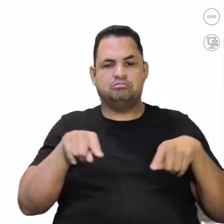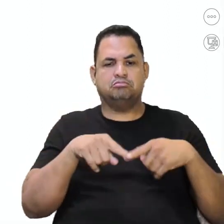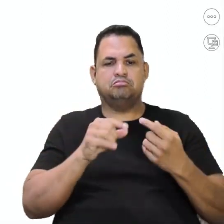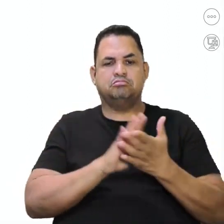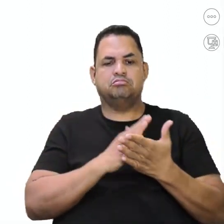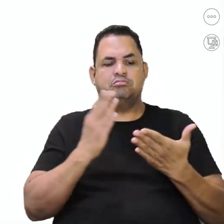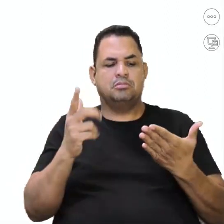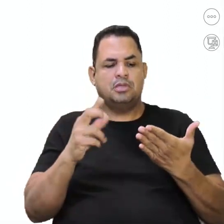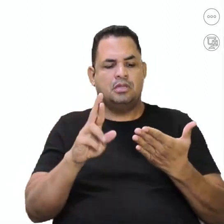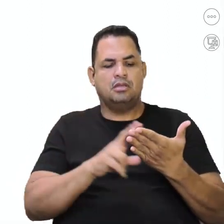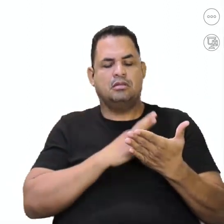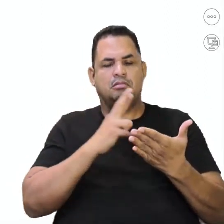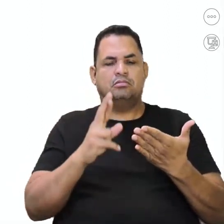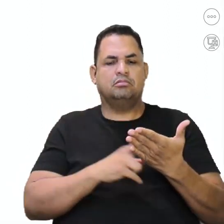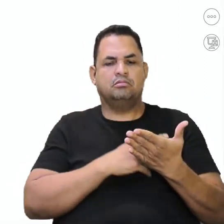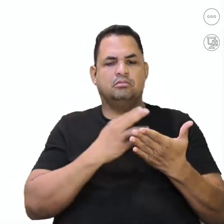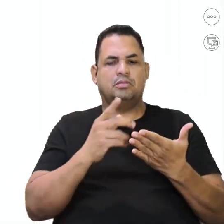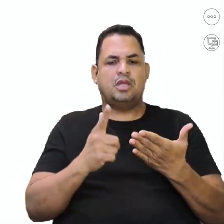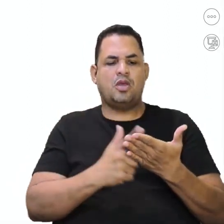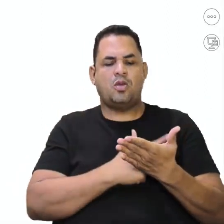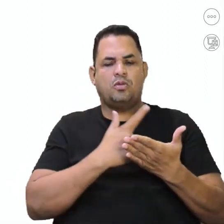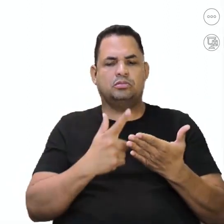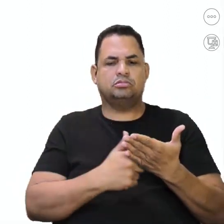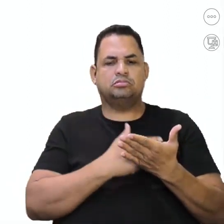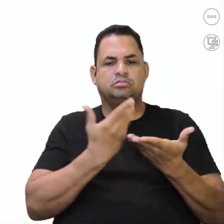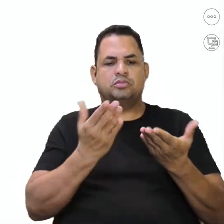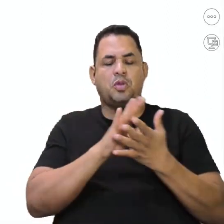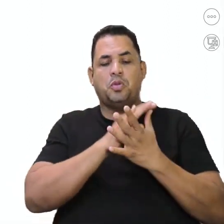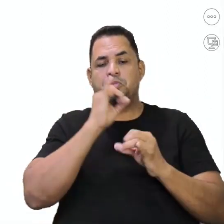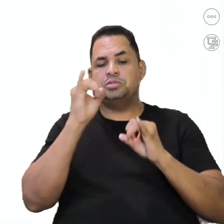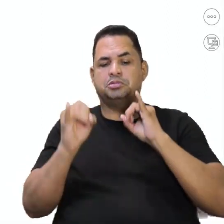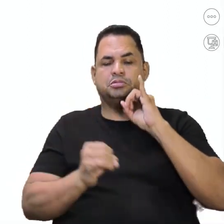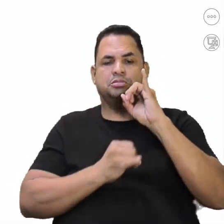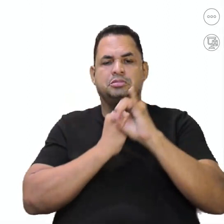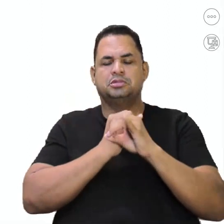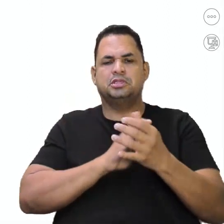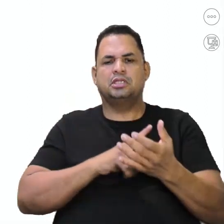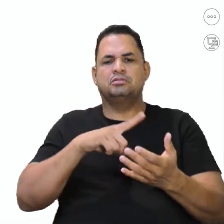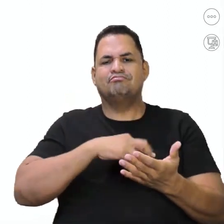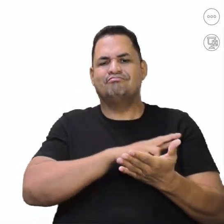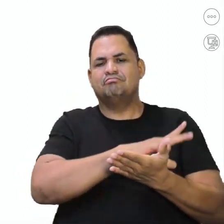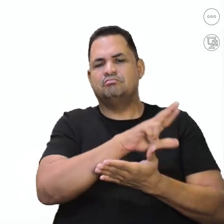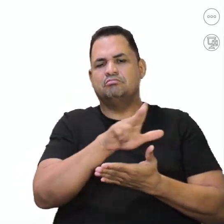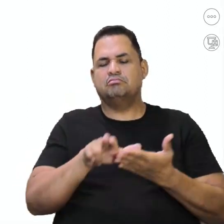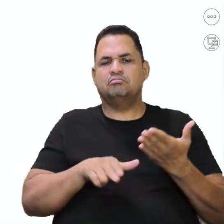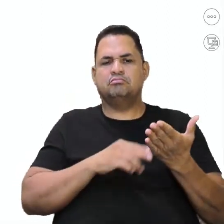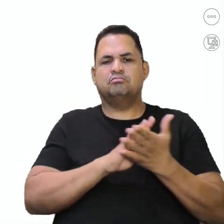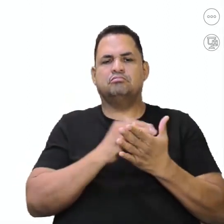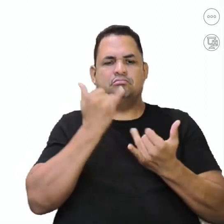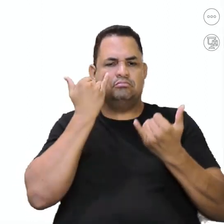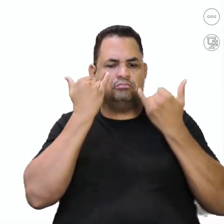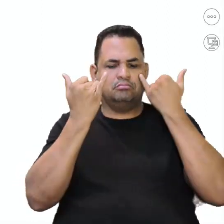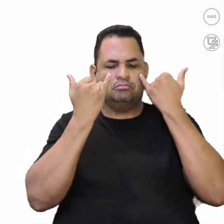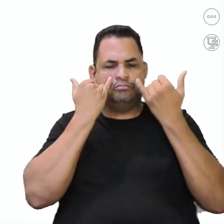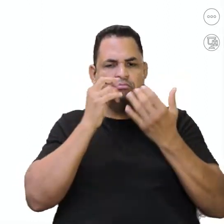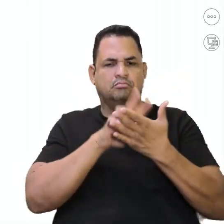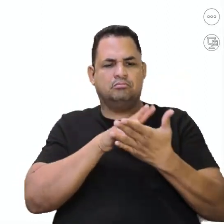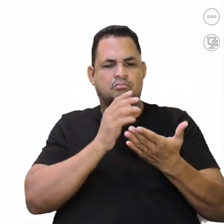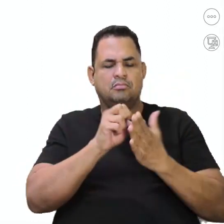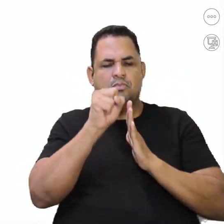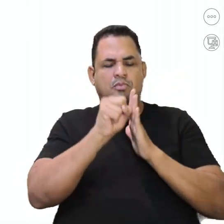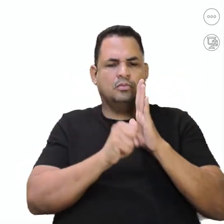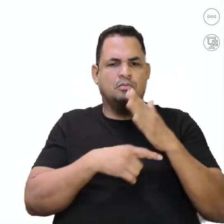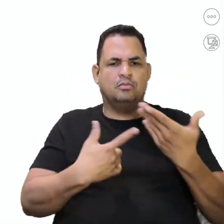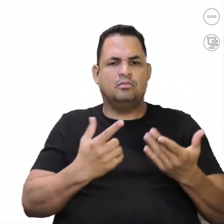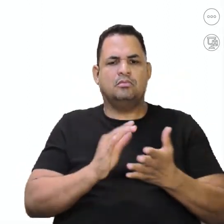magazines, revistas, ou online, na internet. Nós temos vários, né? Então, essas também, as informações envolvendo o artigo, elas